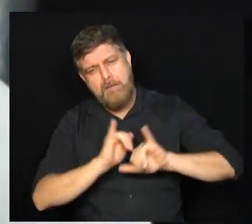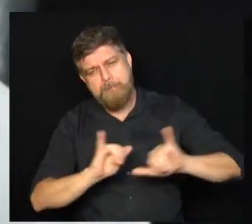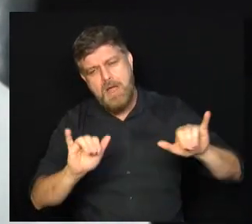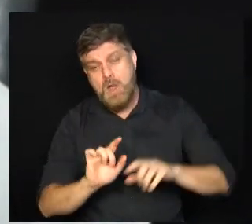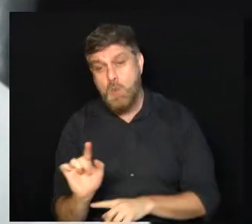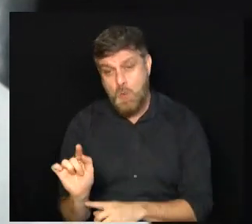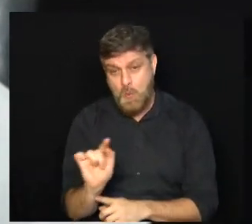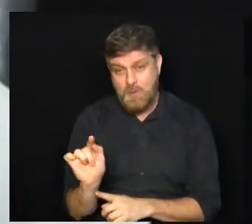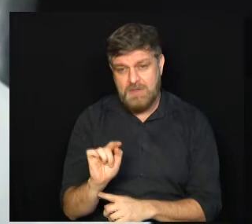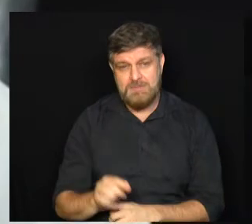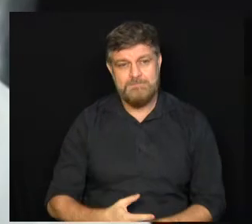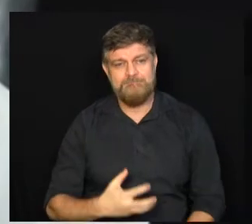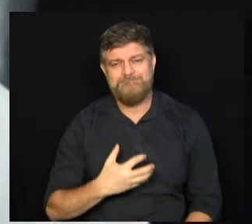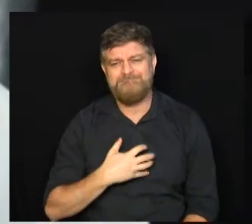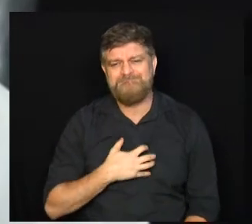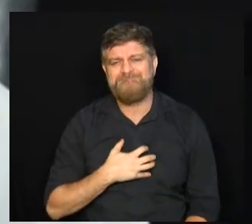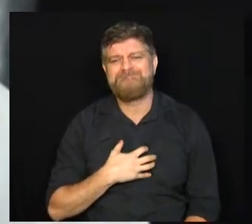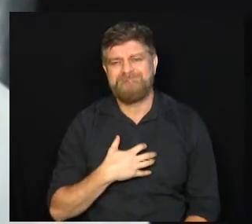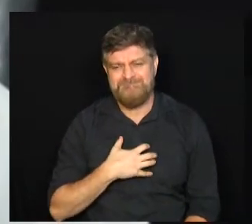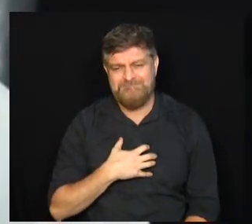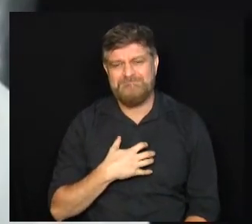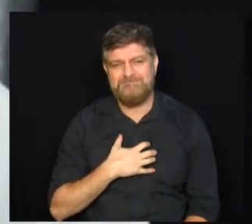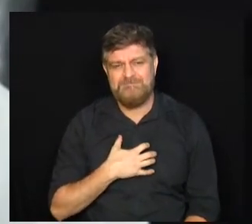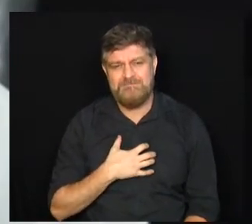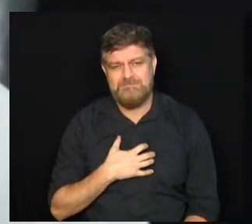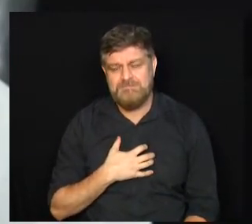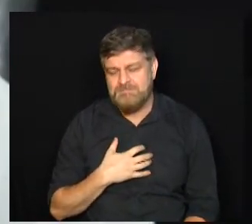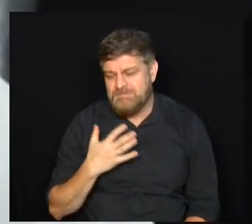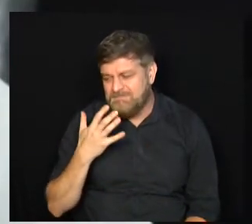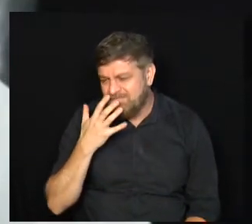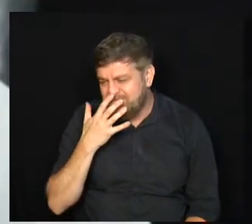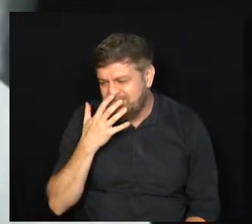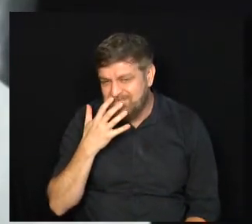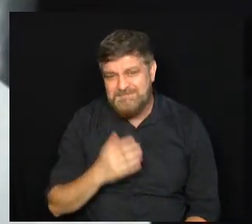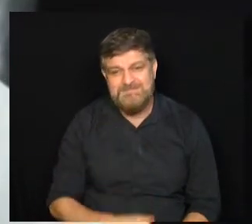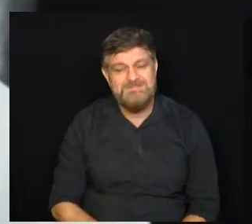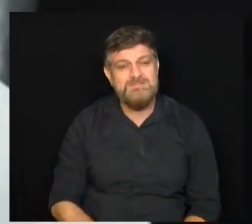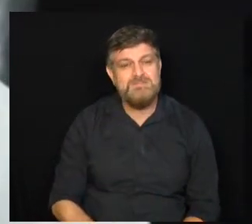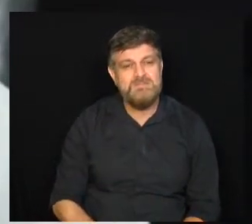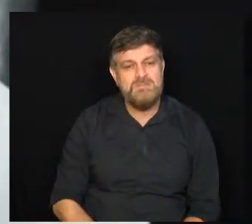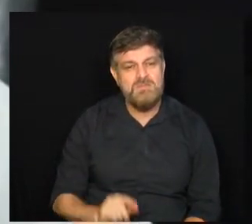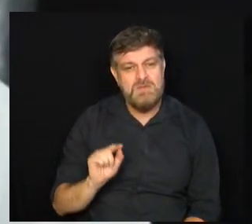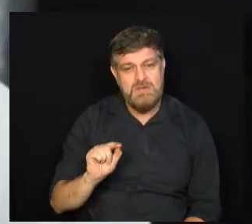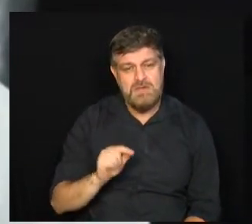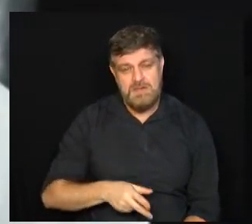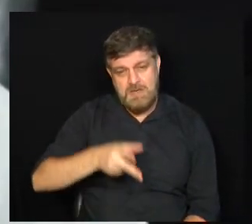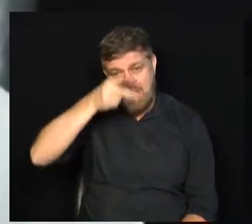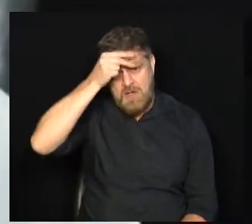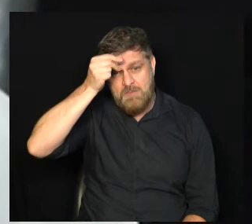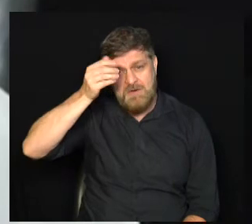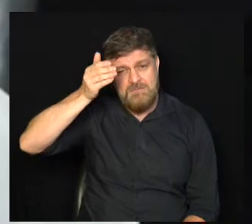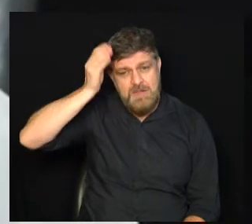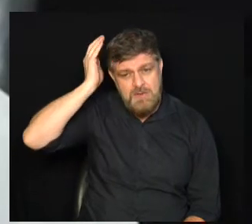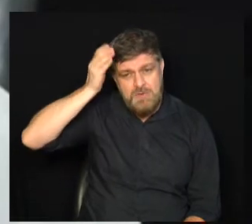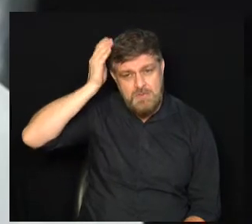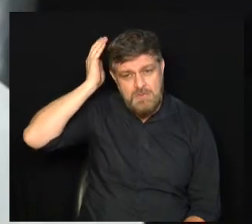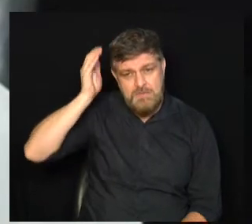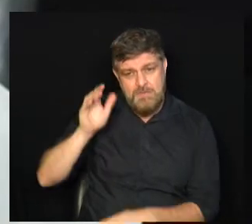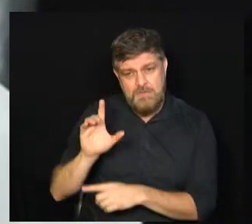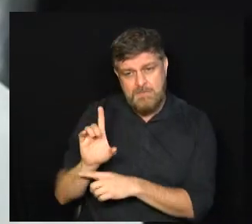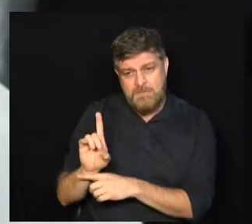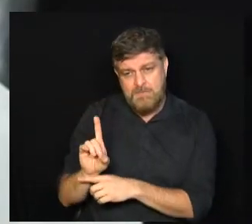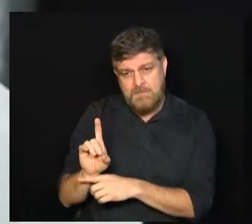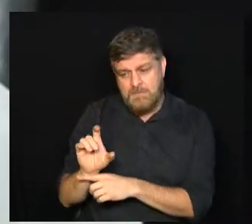a sensibilidade que me encantou do nosso prefeito, Dário Saad,